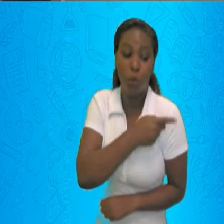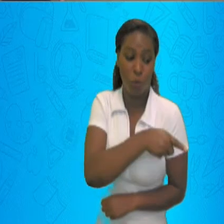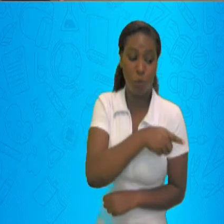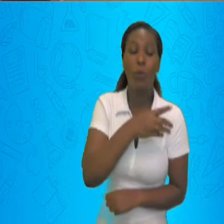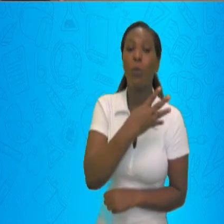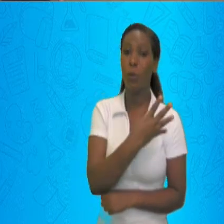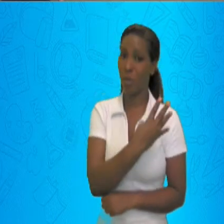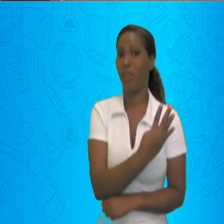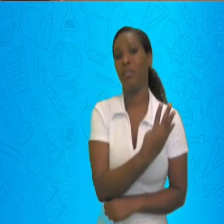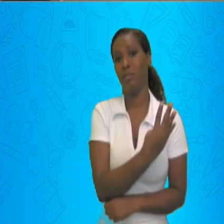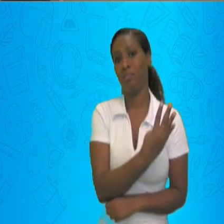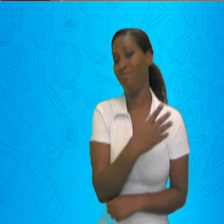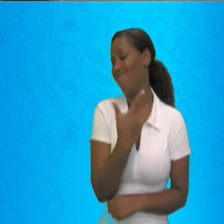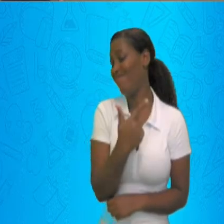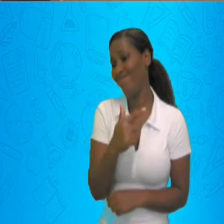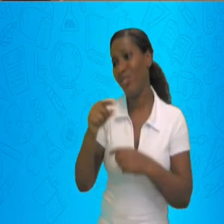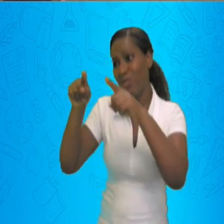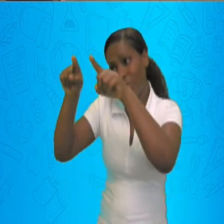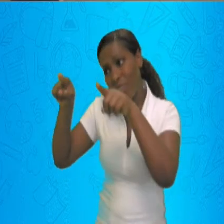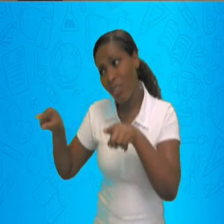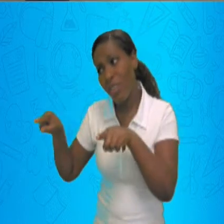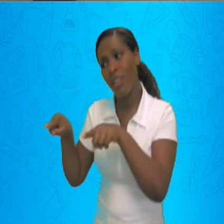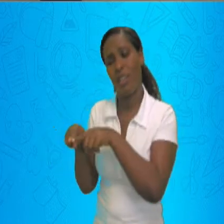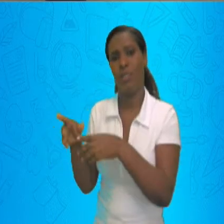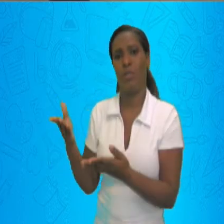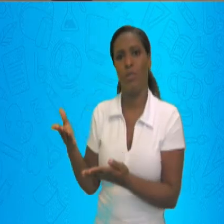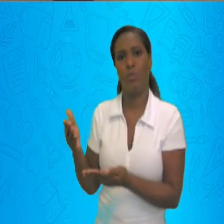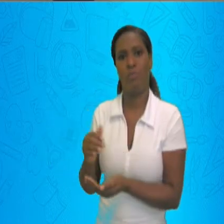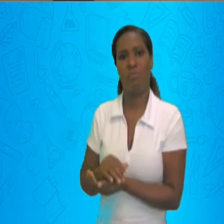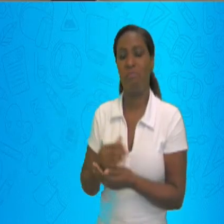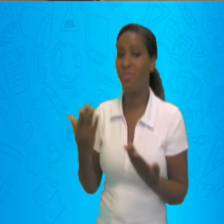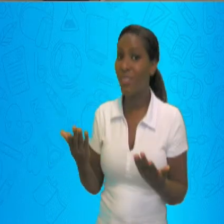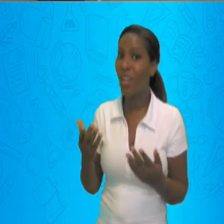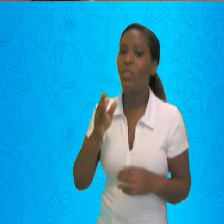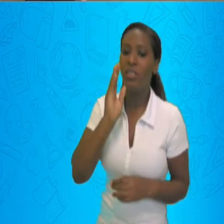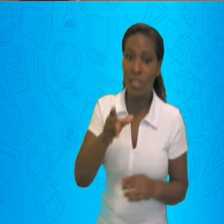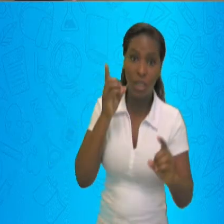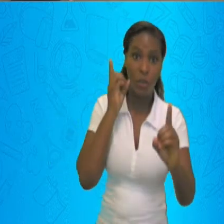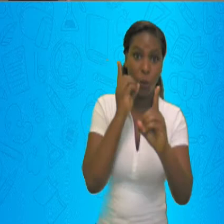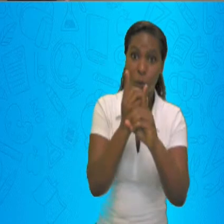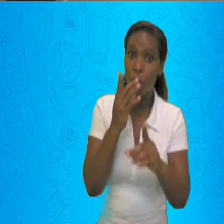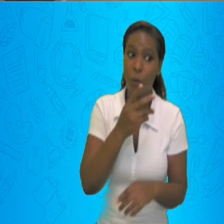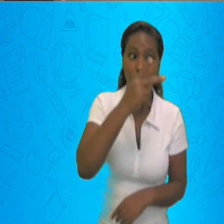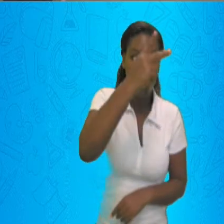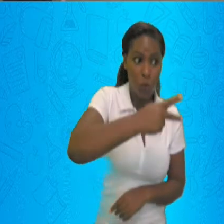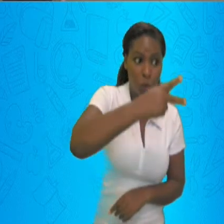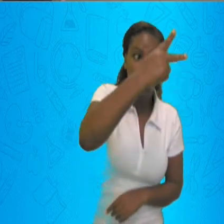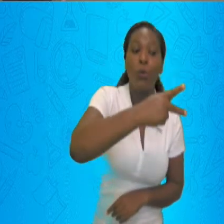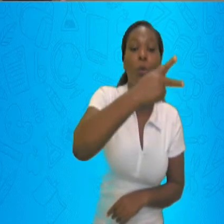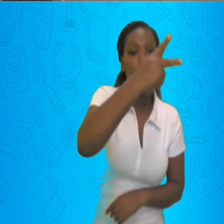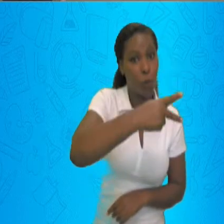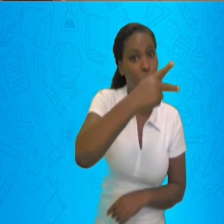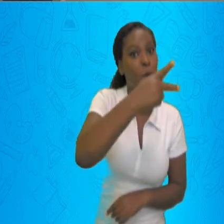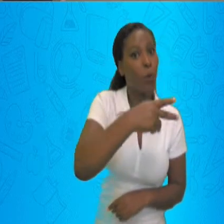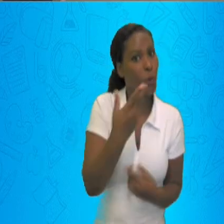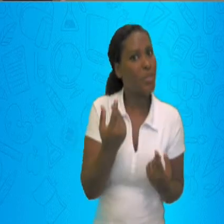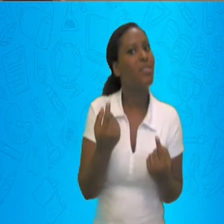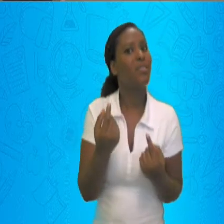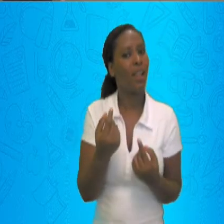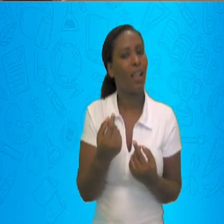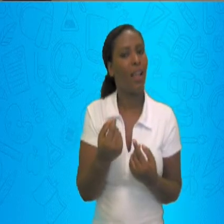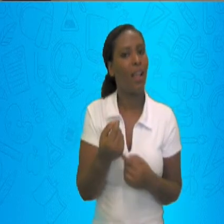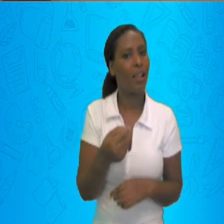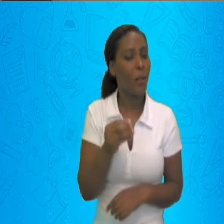não vou conseguir formar o triângulo. Então, já achamos aqui duas possibilidades de medida para o terceiro